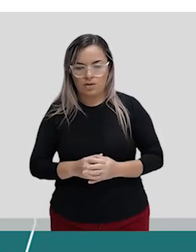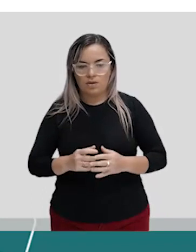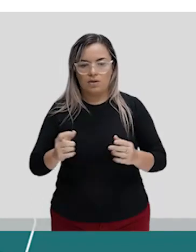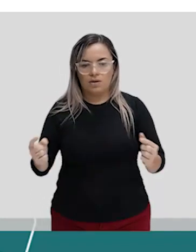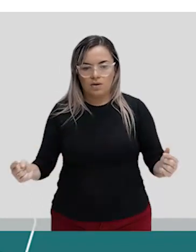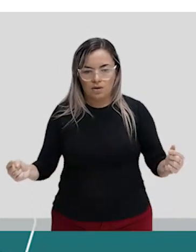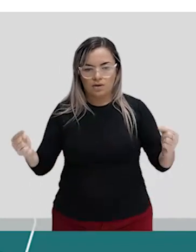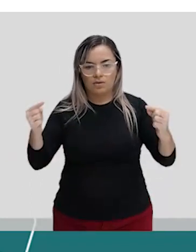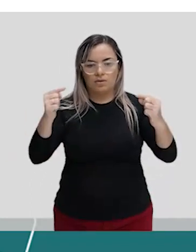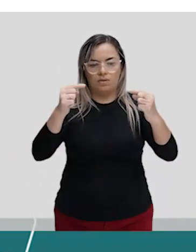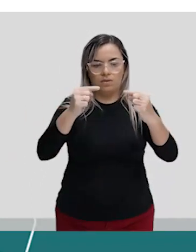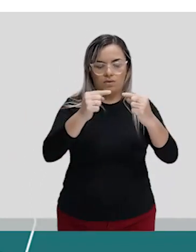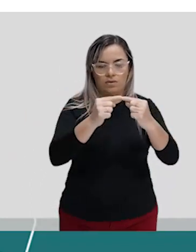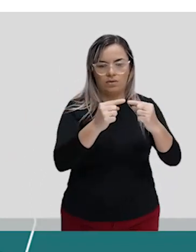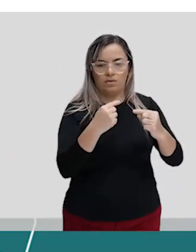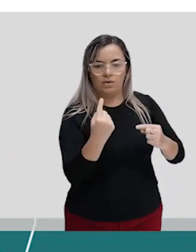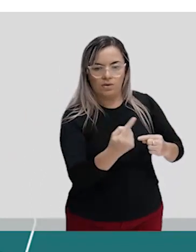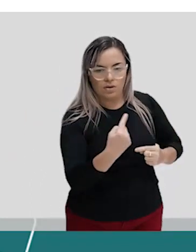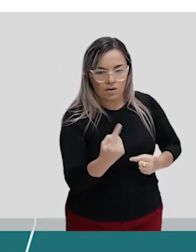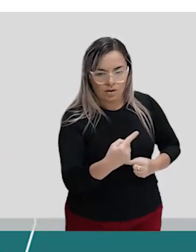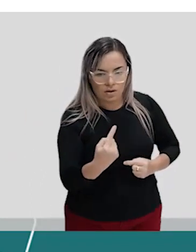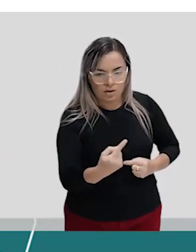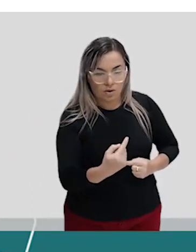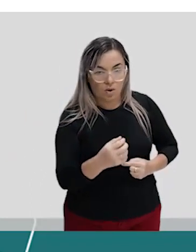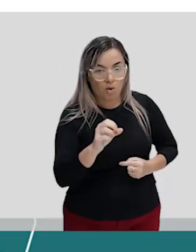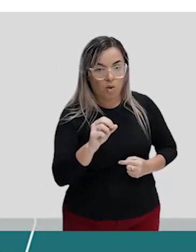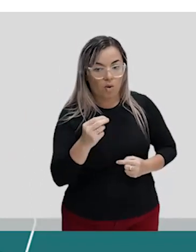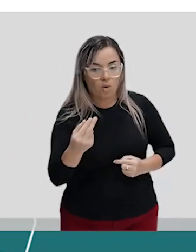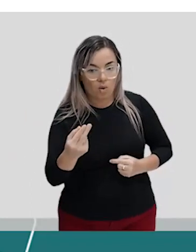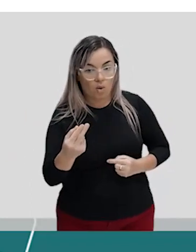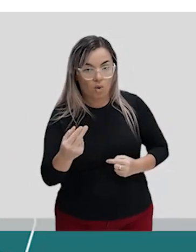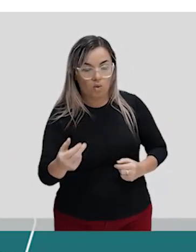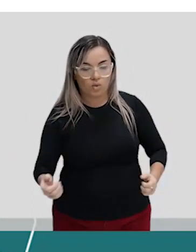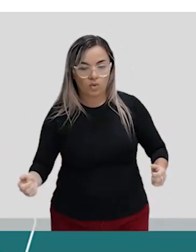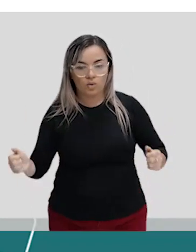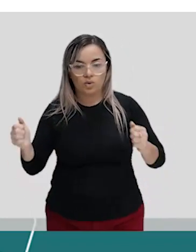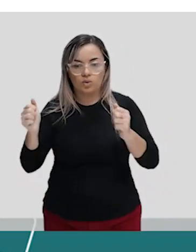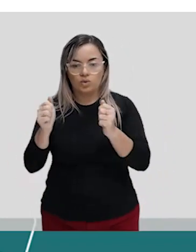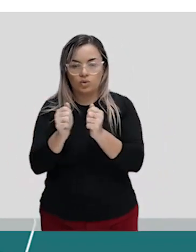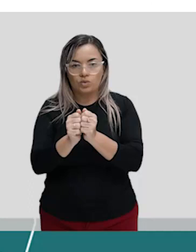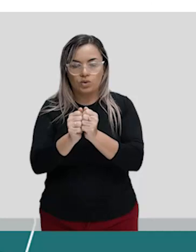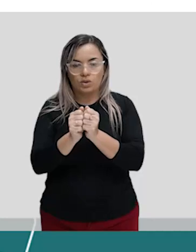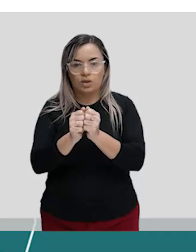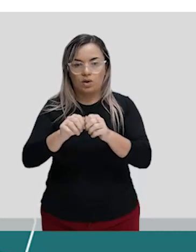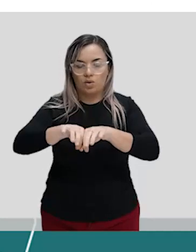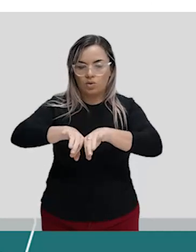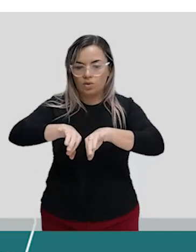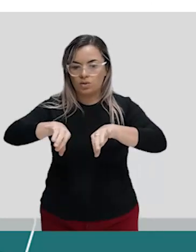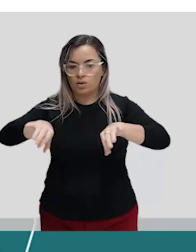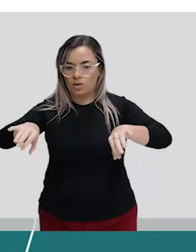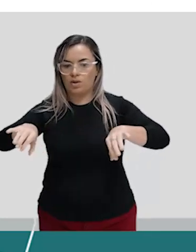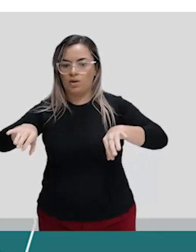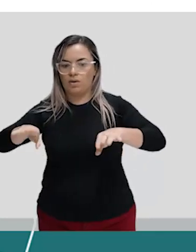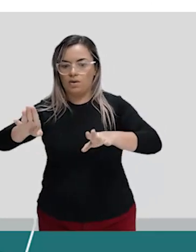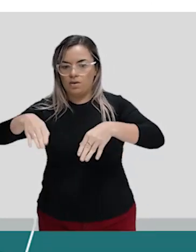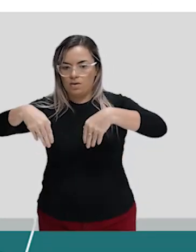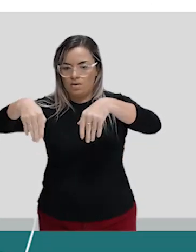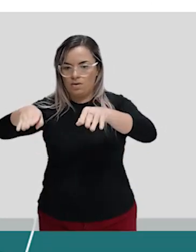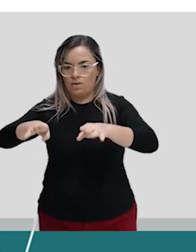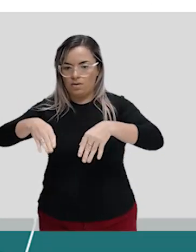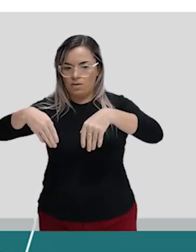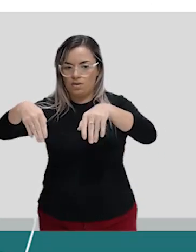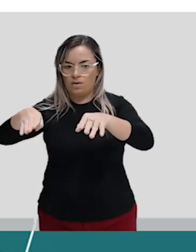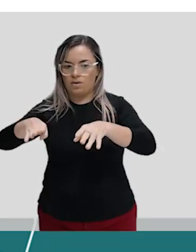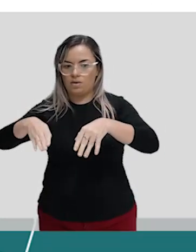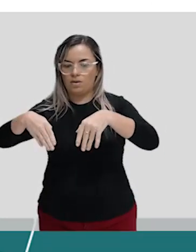e beta-folhas isoladas ou juntas de uma mesma sequência de aminoácidos seria a estrutura